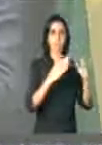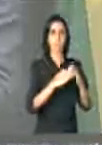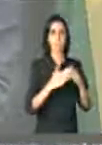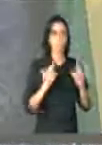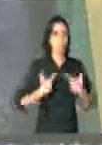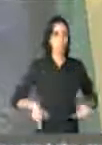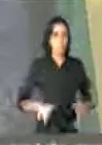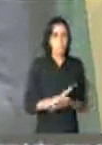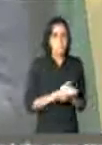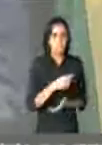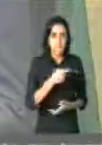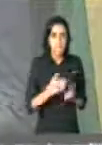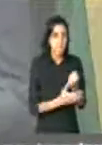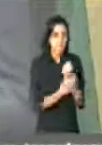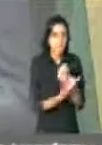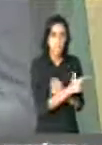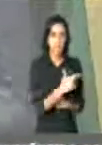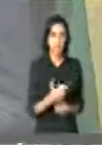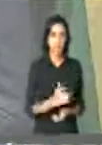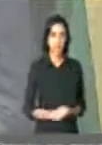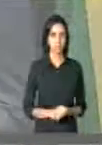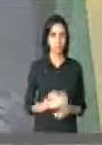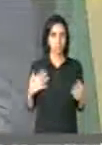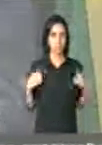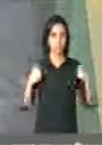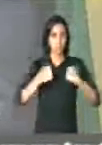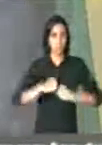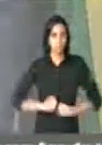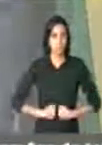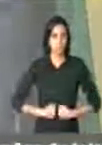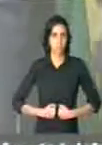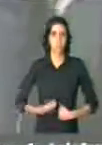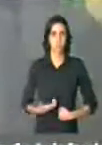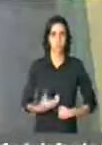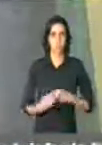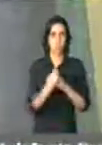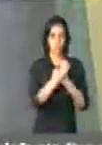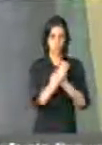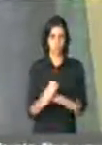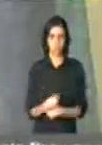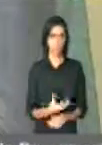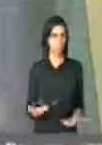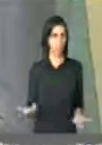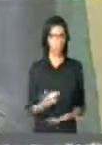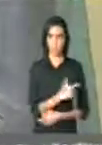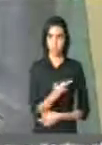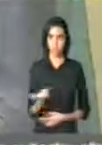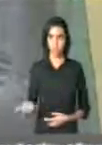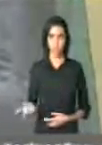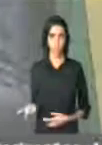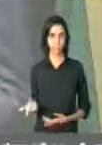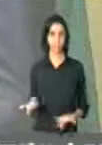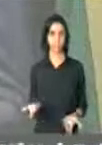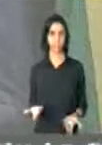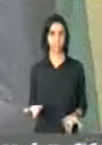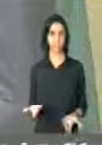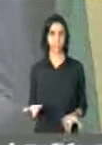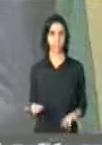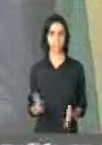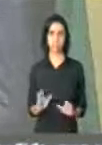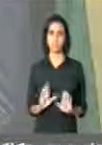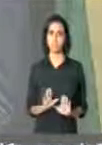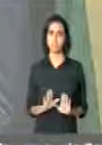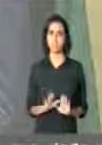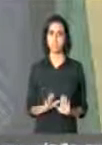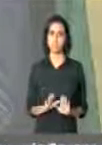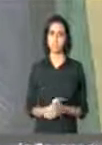está andando sem colete porque não tem colete para todos o efetivo da Polícia Militar do Estado do Piauí, que abre parênteses, não é